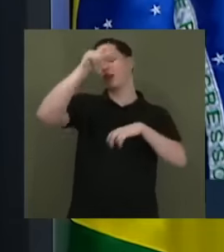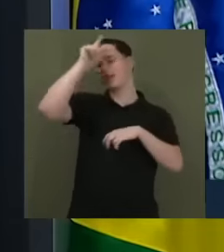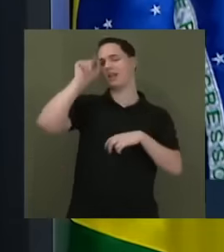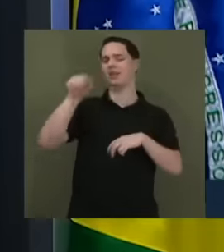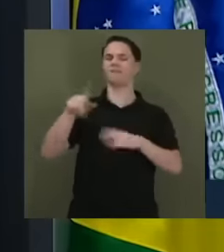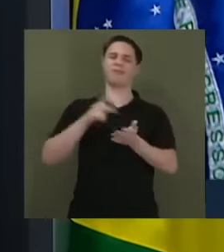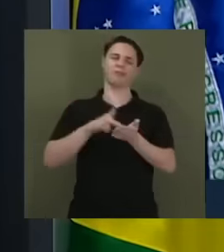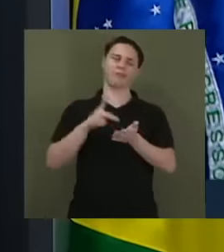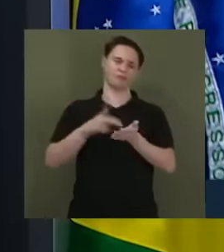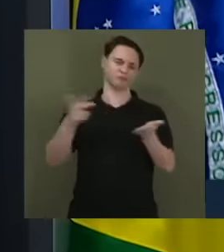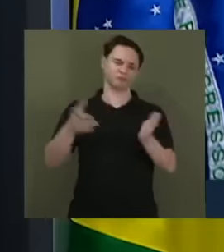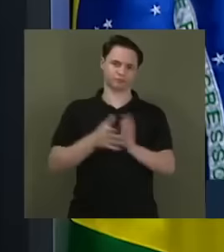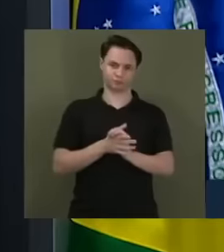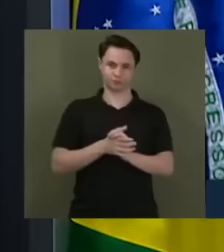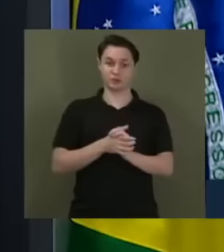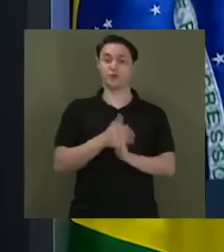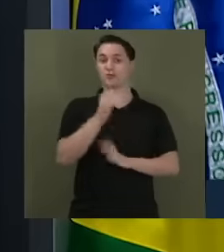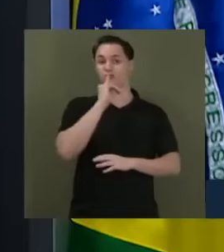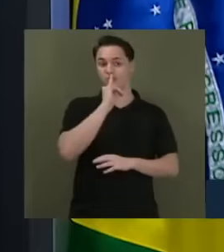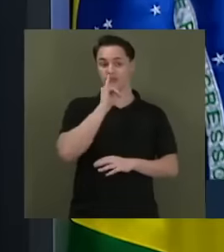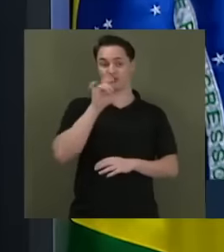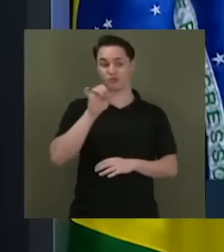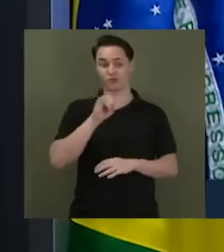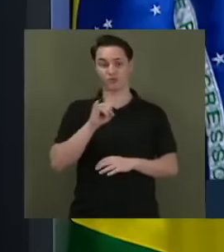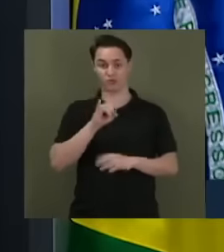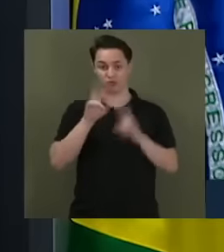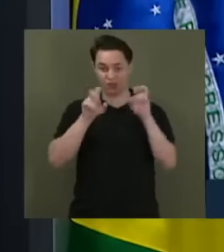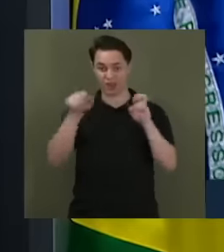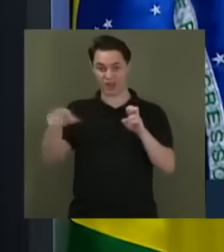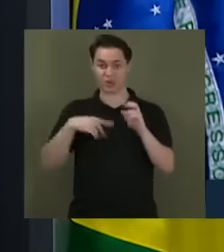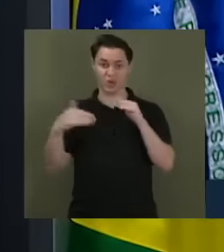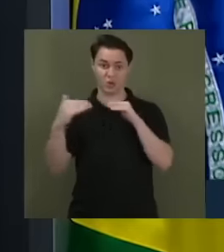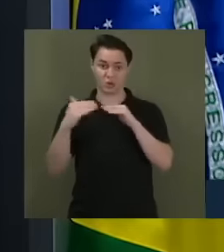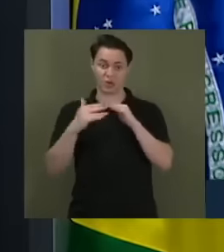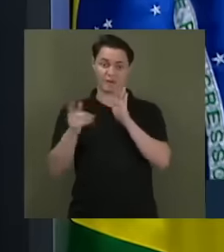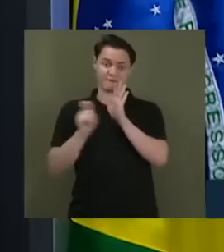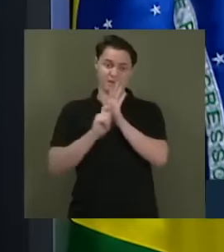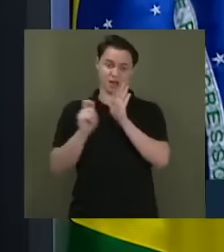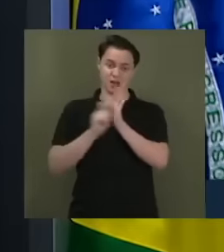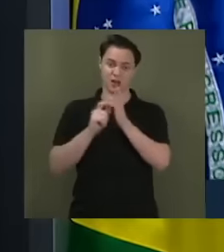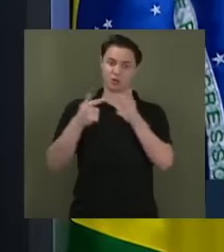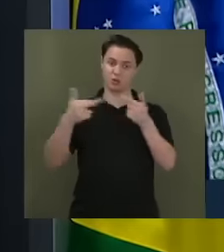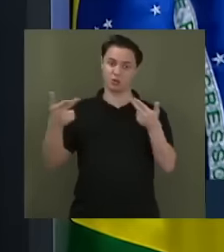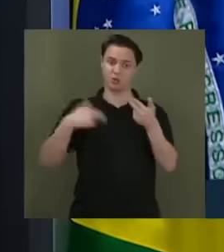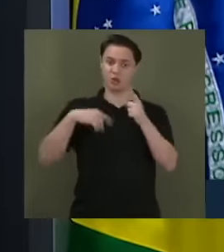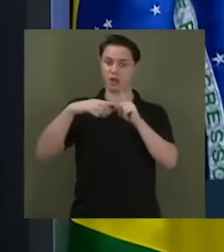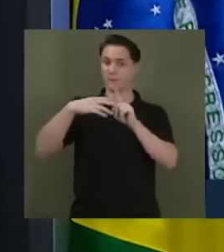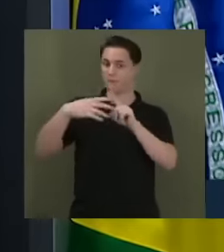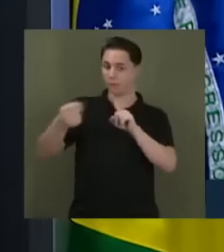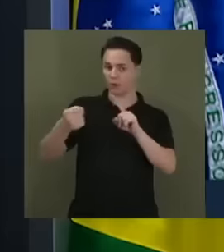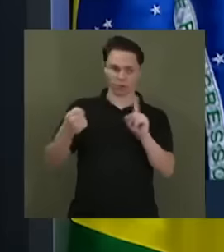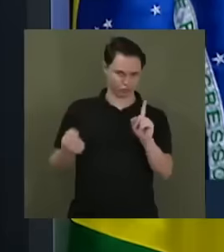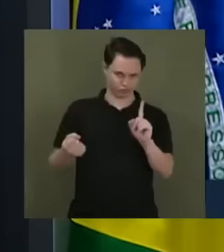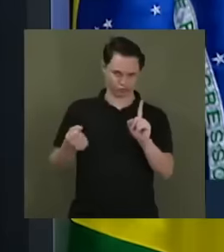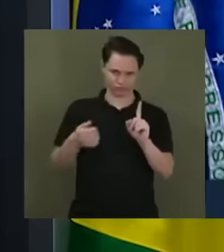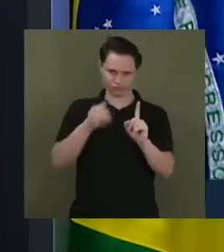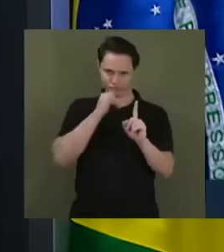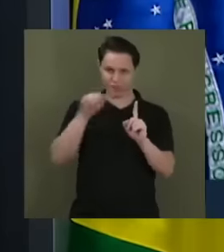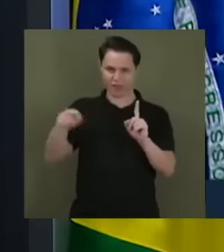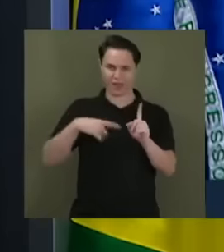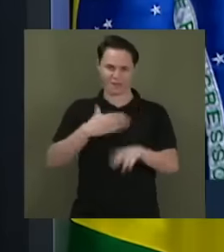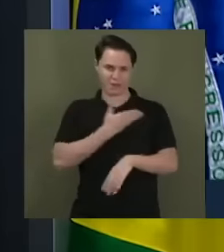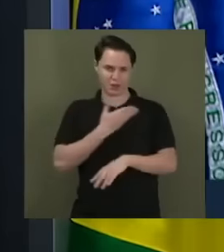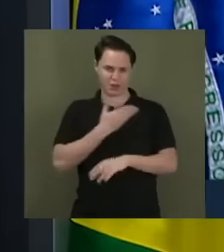eleitores dentre elas a posição favorável ao aborto do PT do Lula e seus aliados assim como amizade de